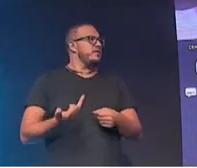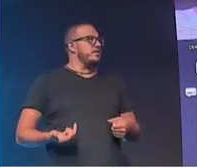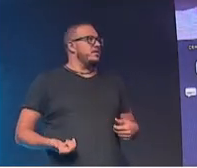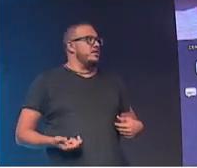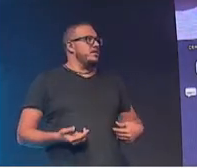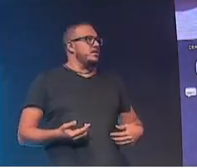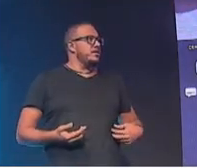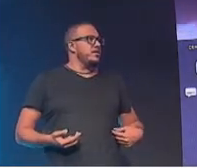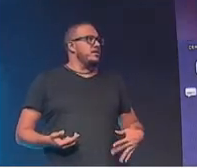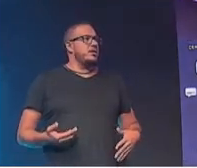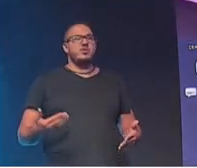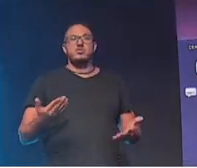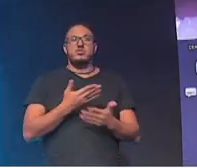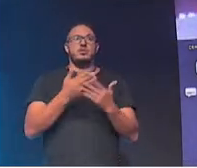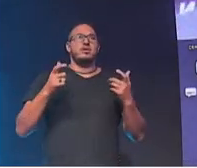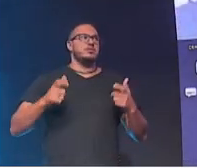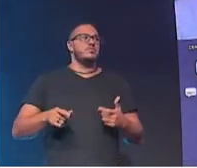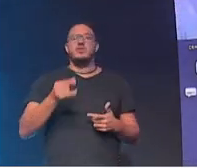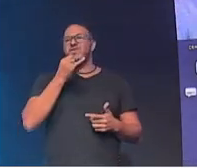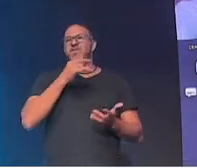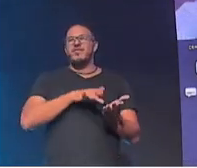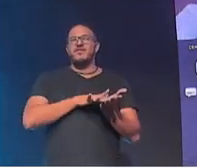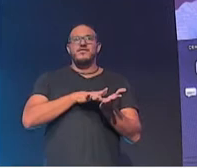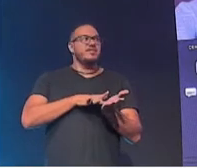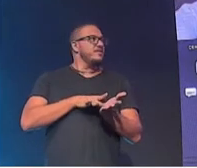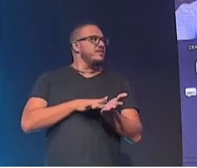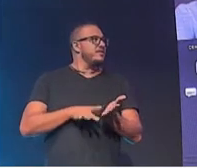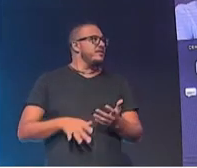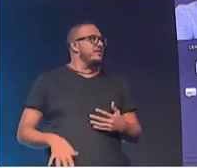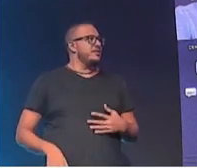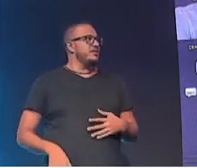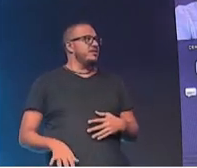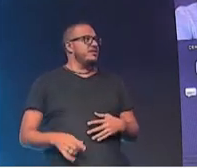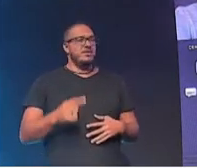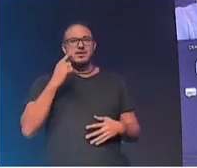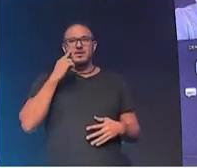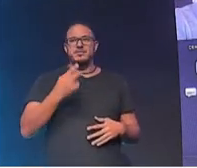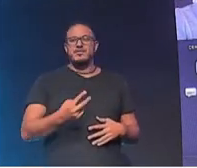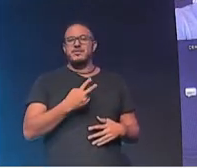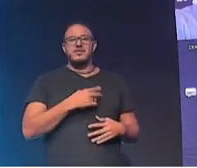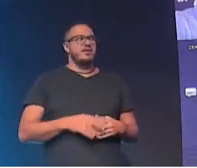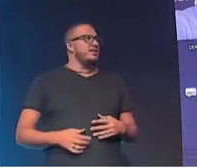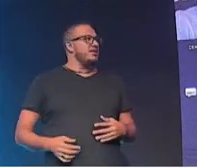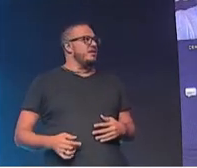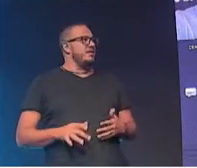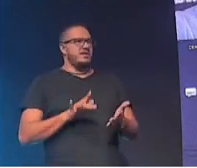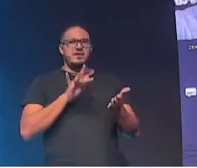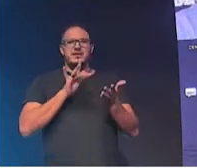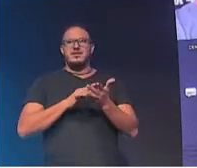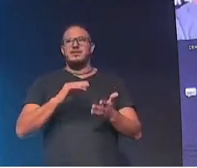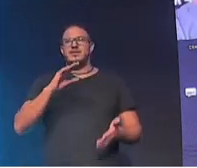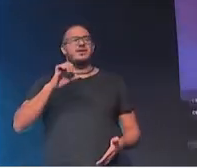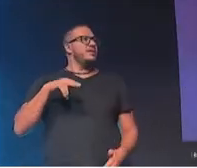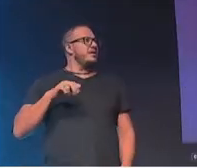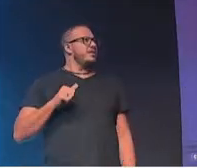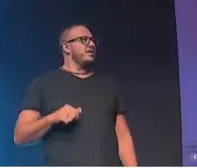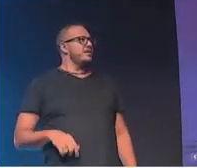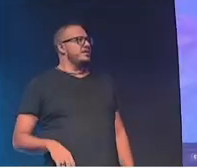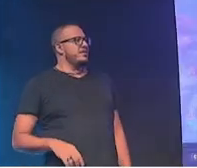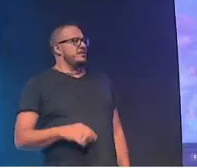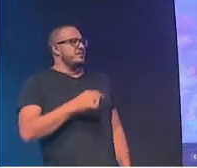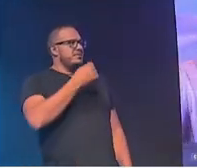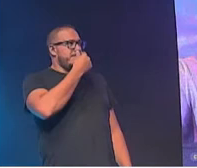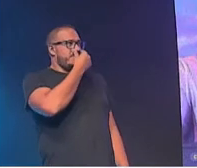seu do lugar que você está. Você pode fingir que está em outro lugar. Você vem aqui, ó, tá me vendo ali na tela? Clica em cenas, em meio